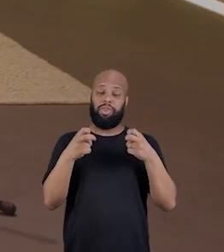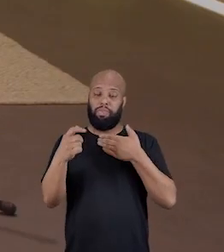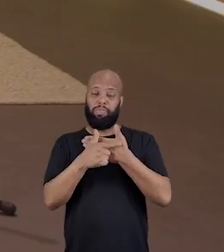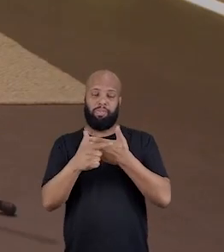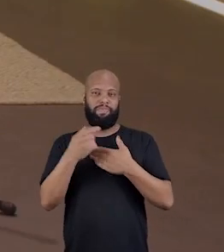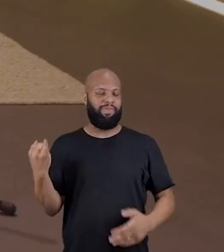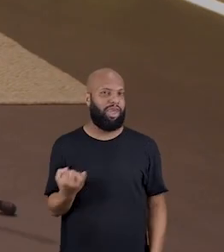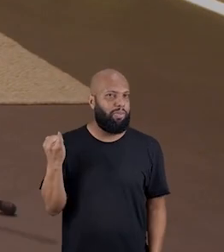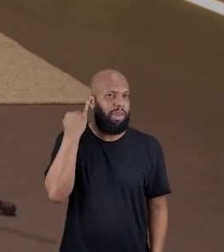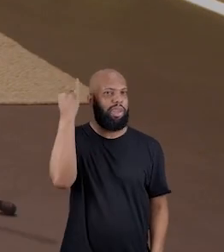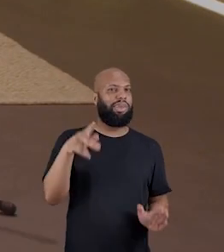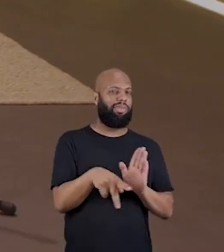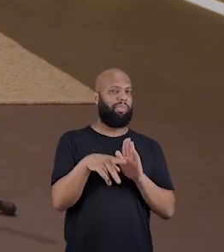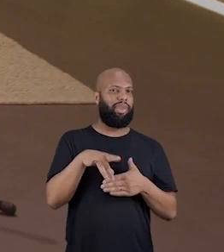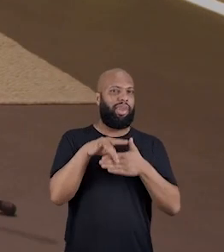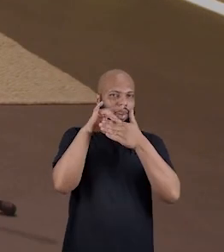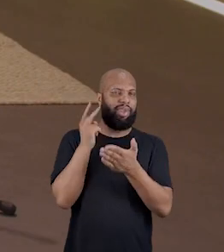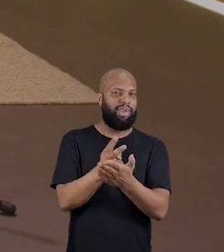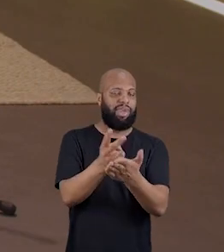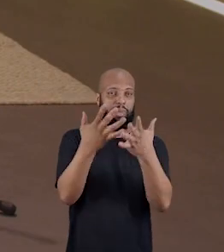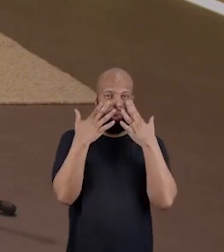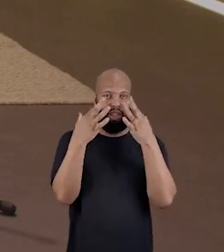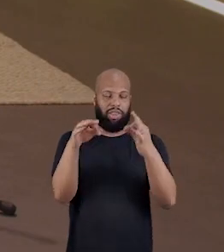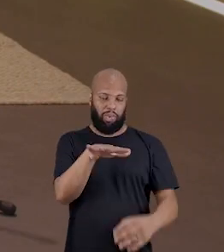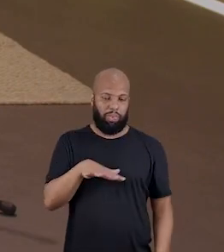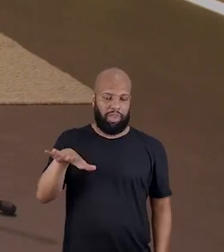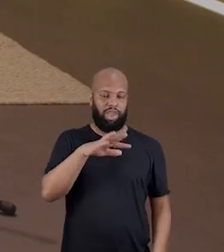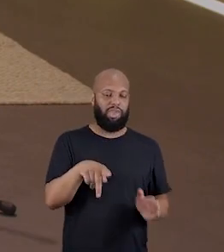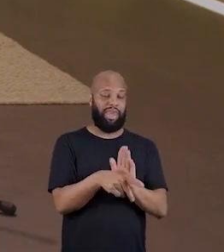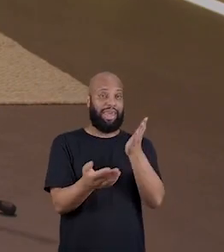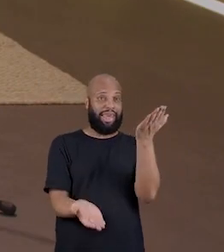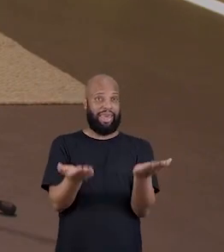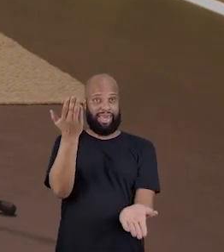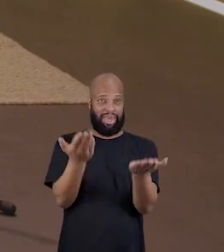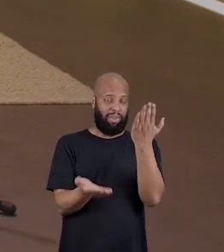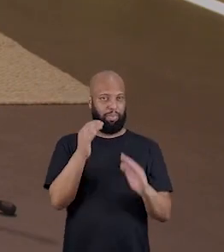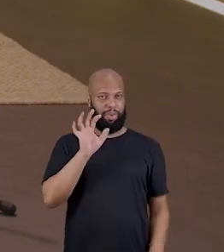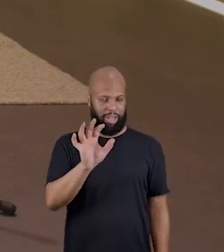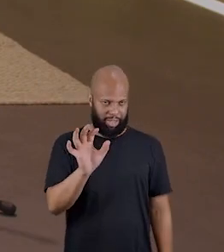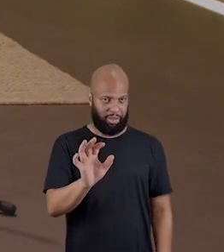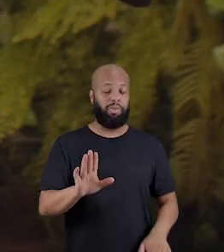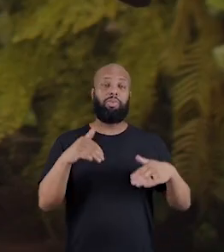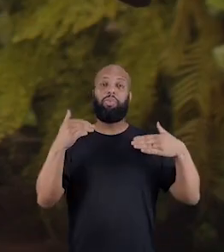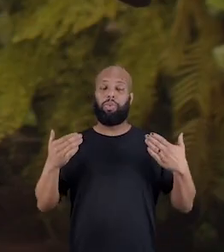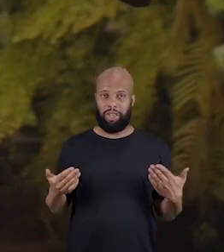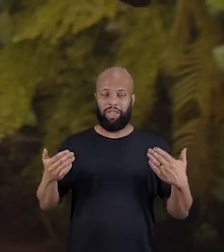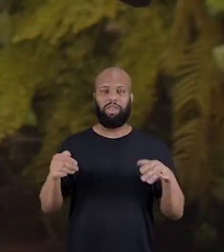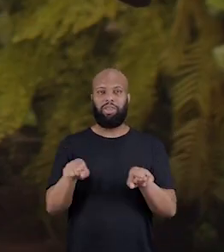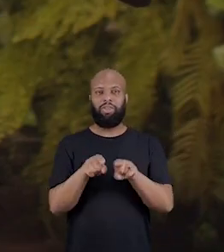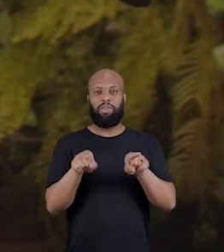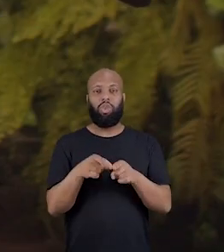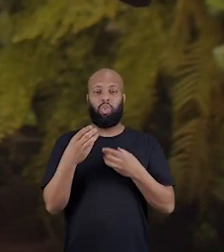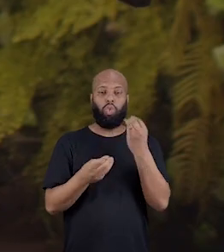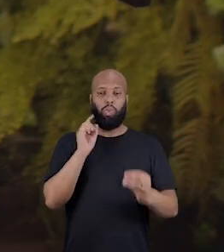papel fundamental da liderança de estar atento a esse ambiente para equilibrar essa polaridade. Bom ponto. E acho que